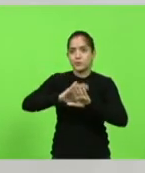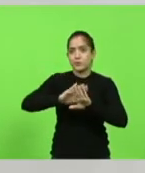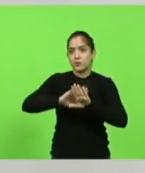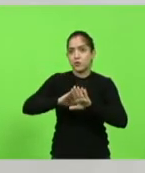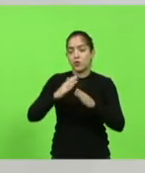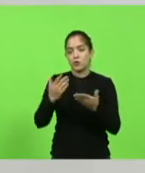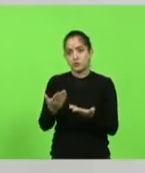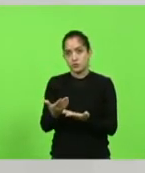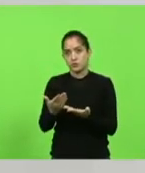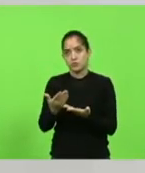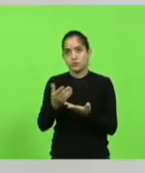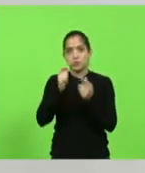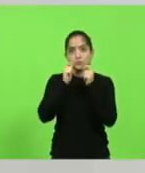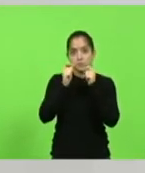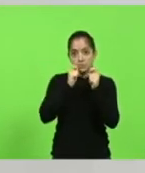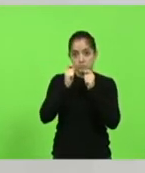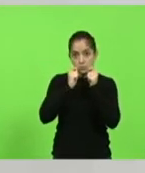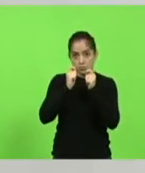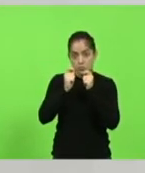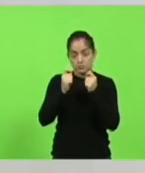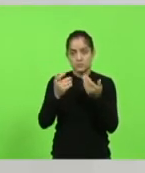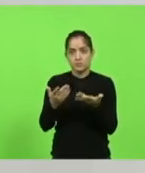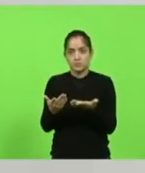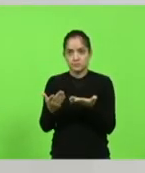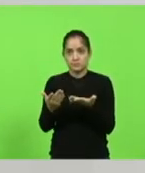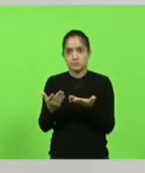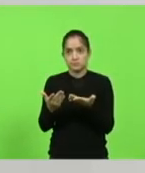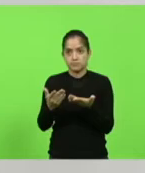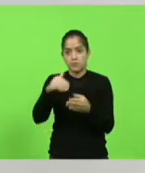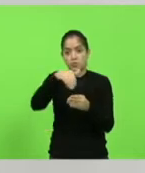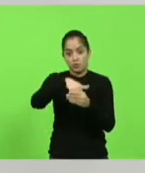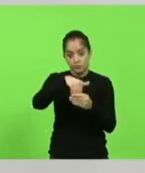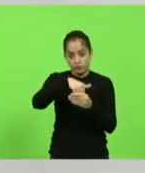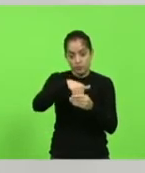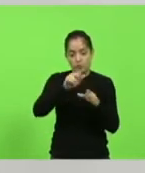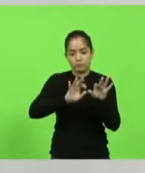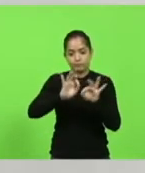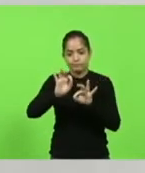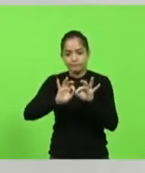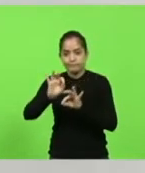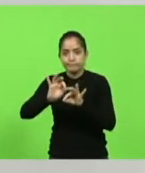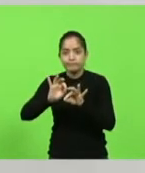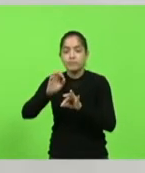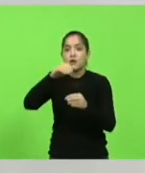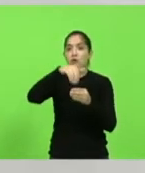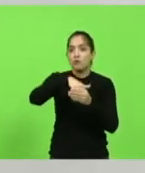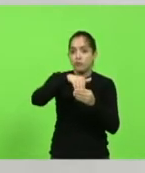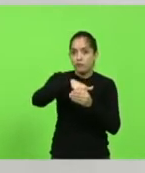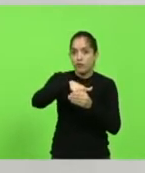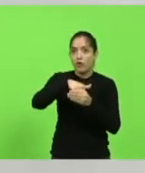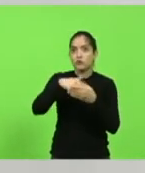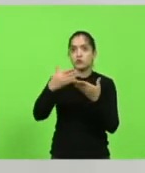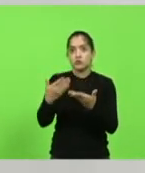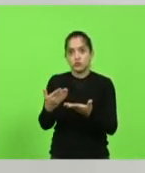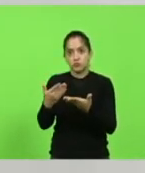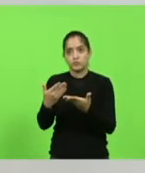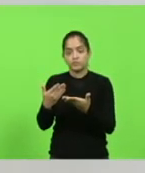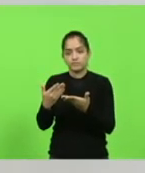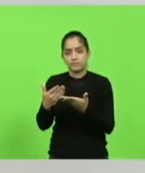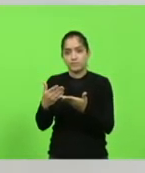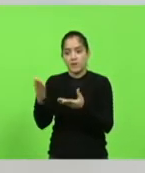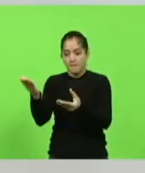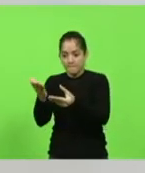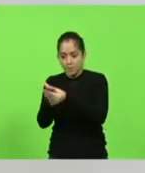Os assessores, ao fazerem o voto, que deveria ser um voto eminentemente nos autos do